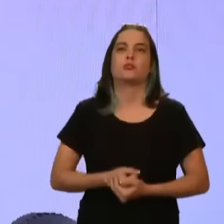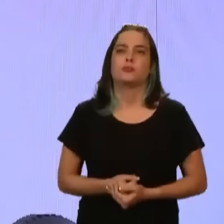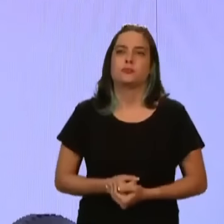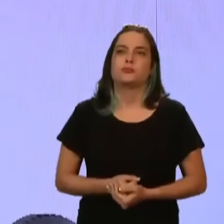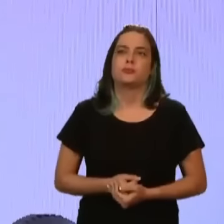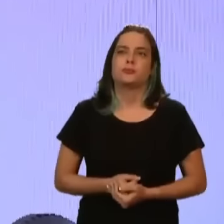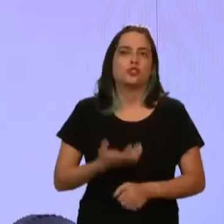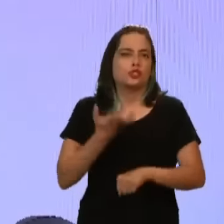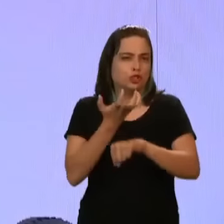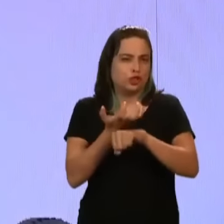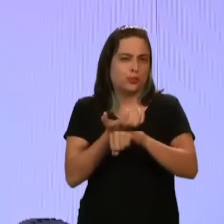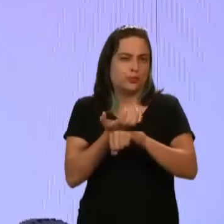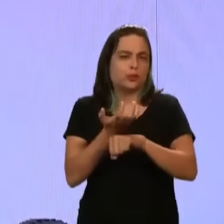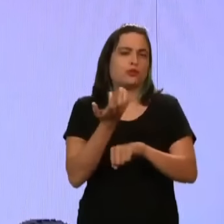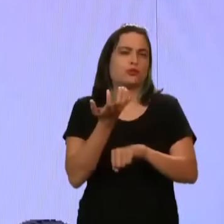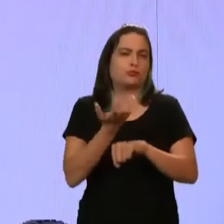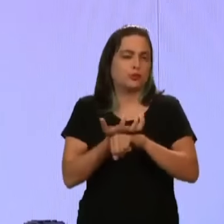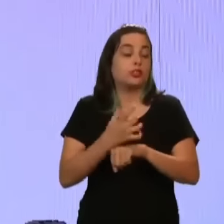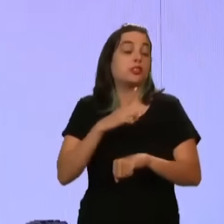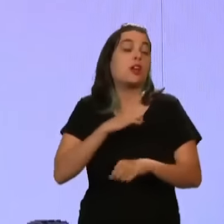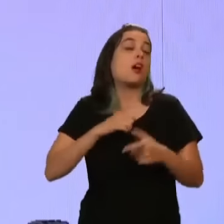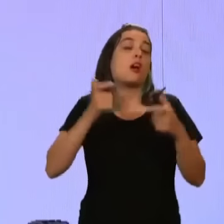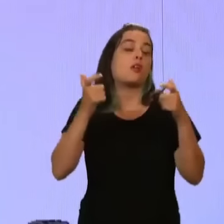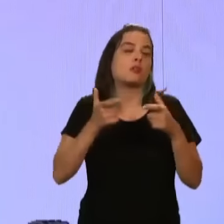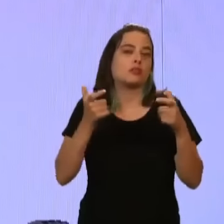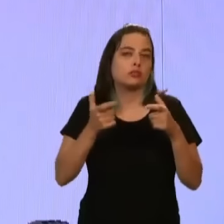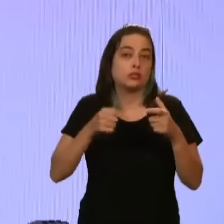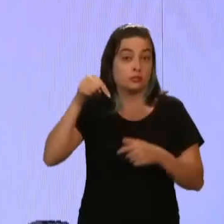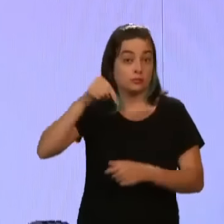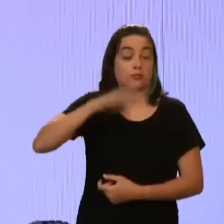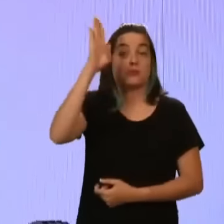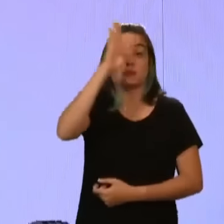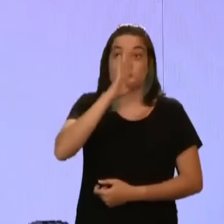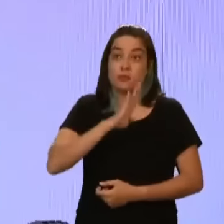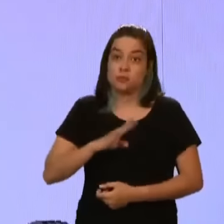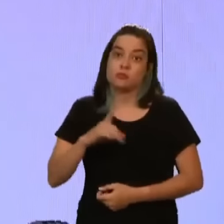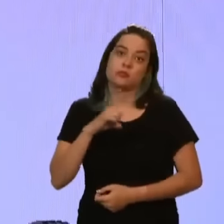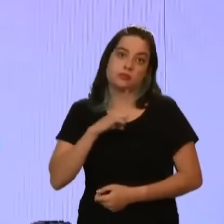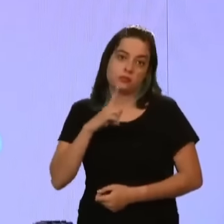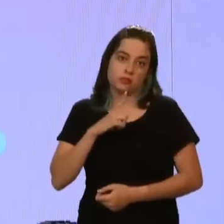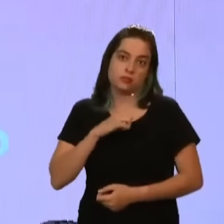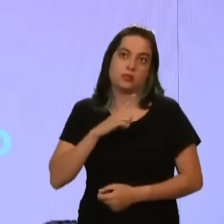diamantes existe no Brasil desde 1700. Aqui tem uma cidade